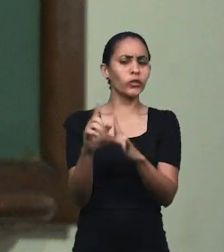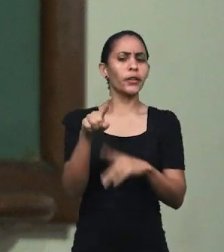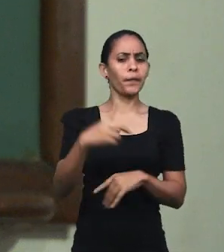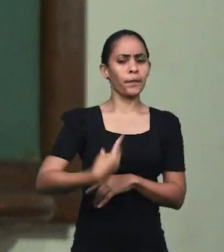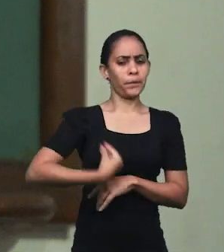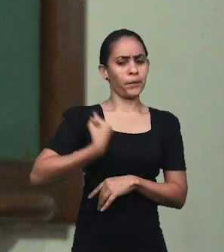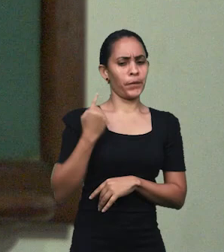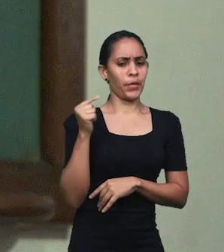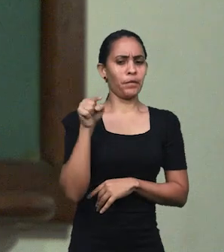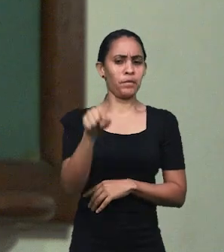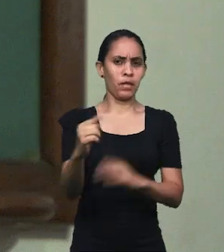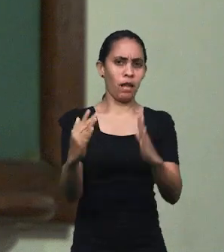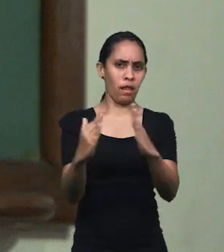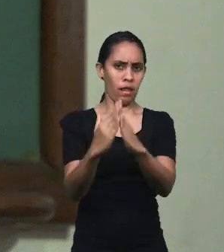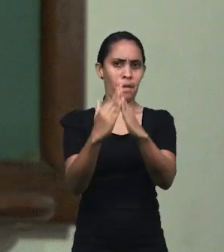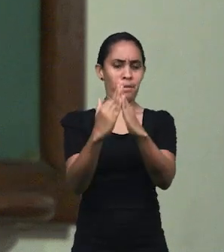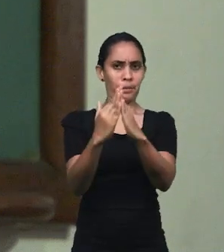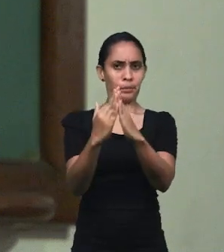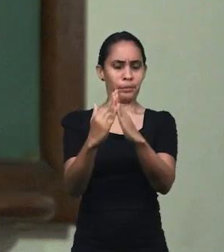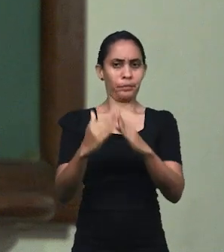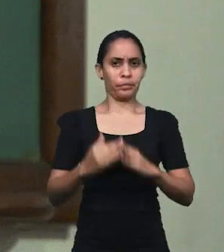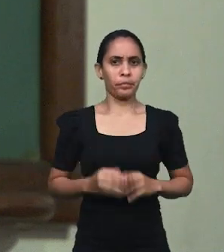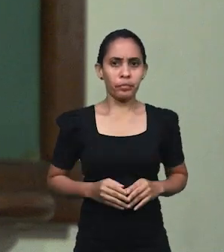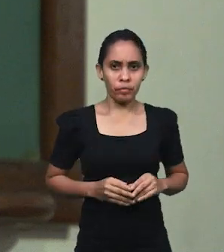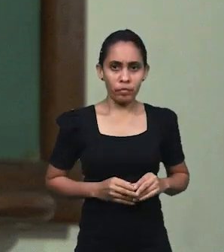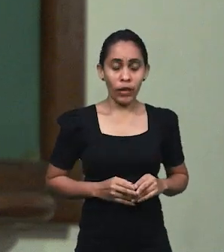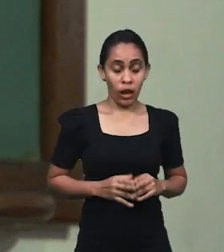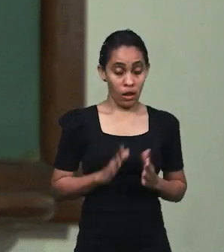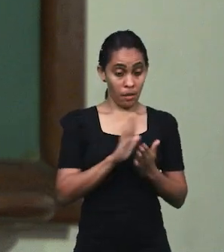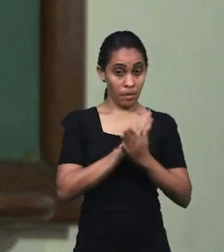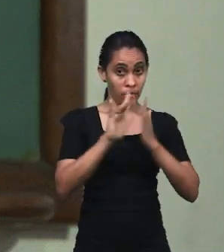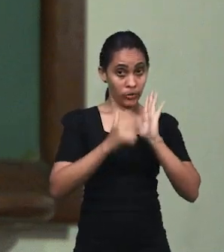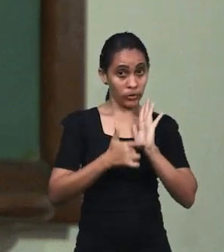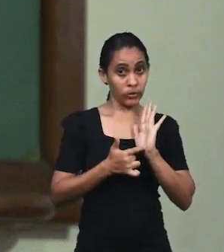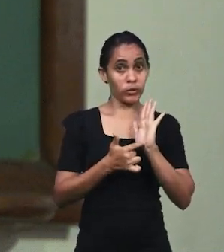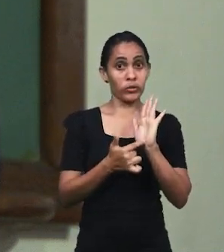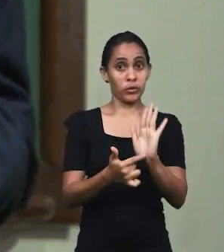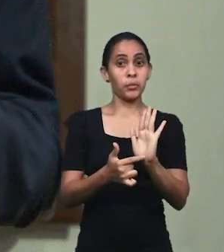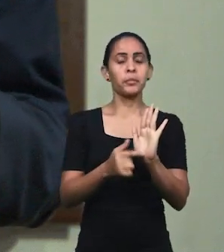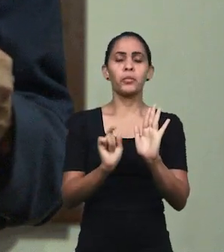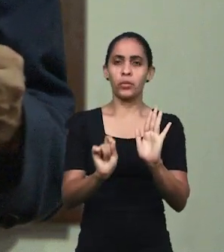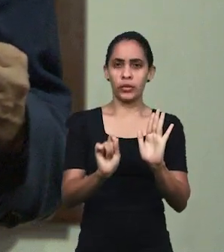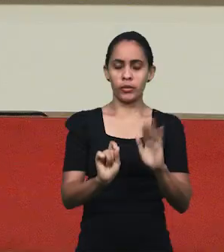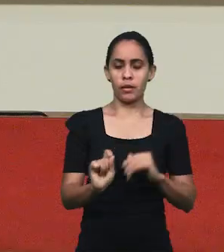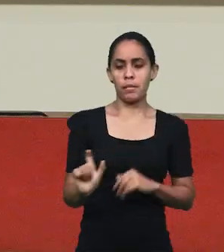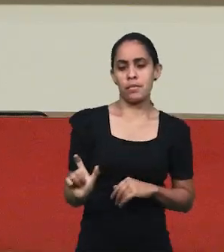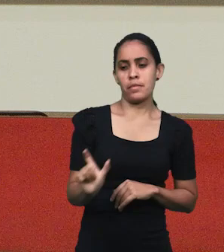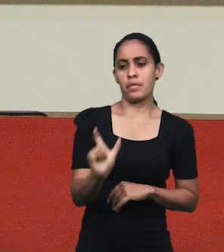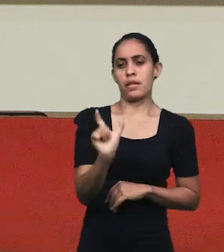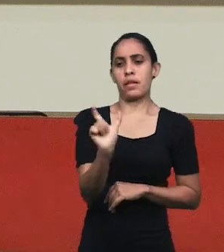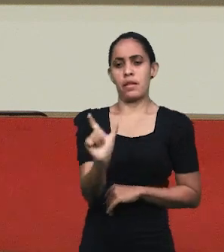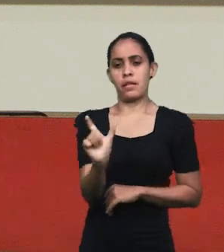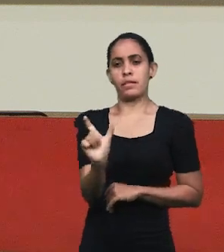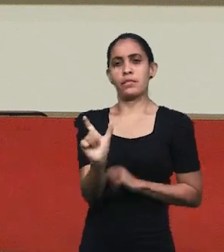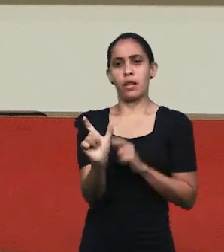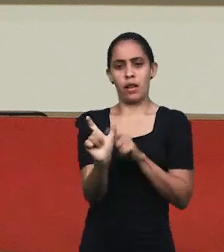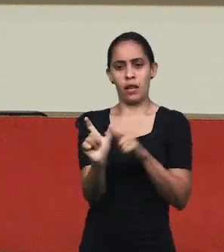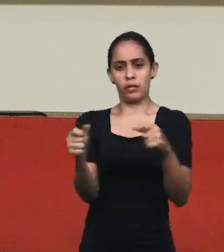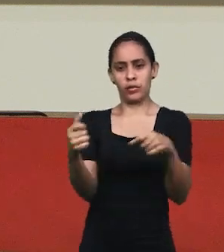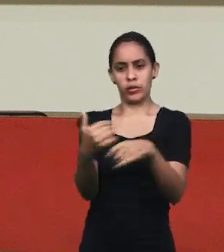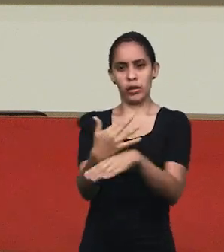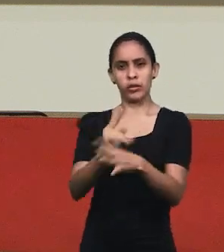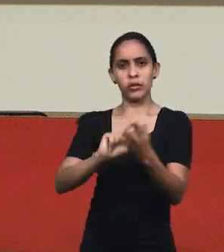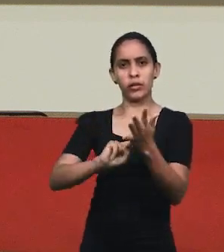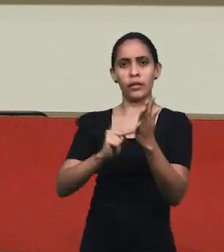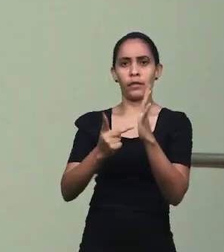Jesus estava então em Cafarnaum. E essa palavra significa lugar